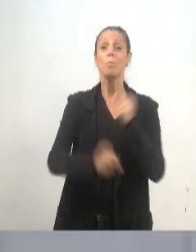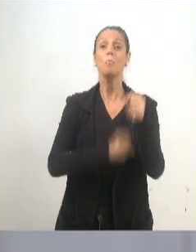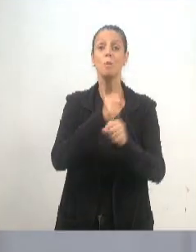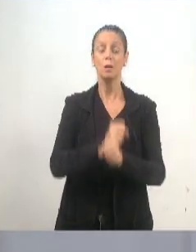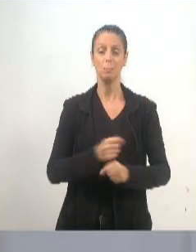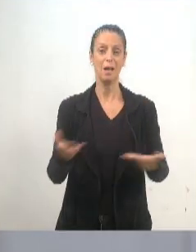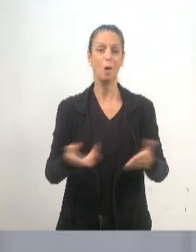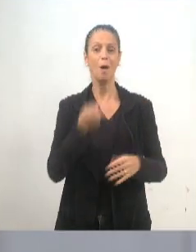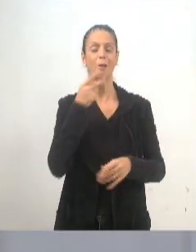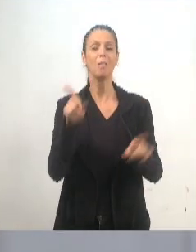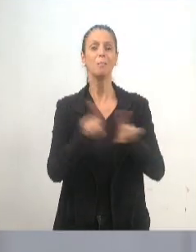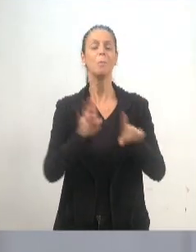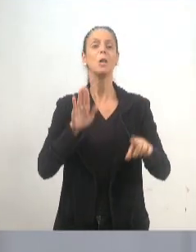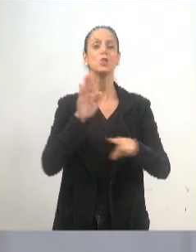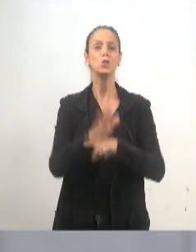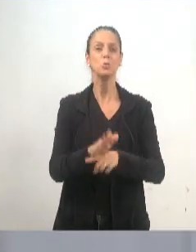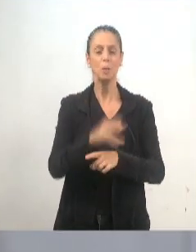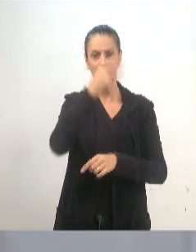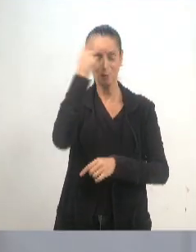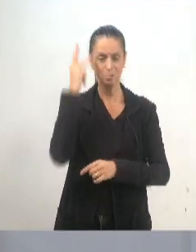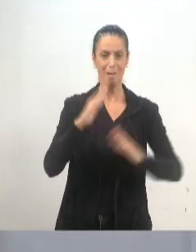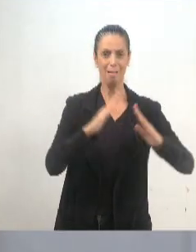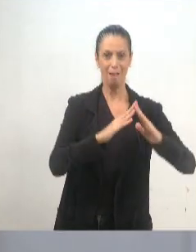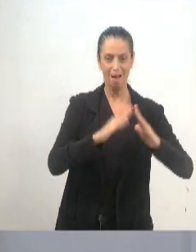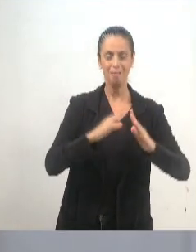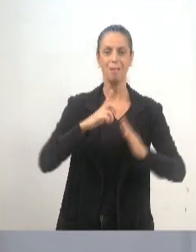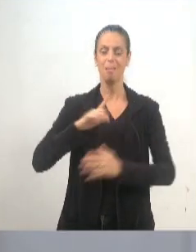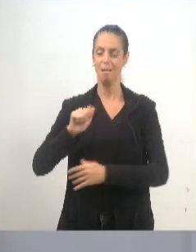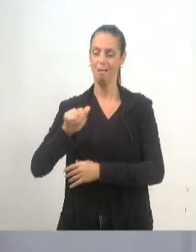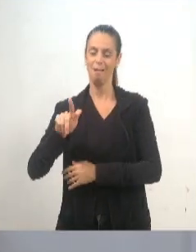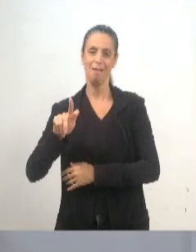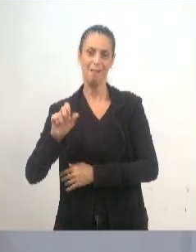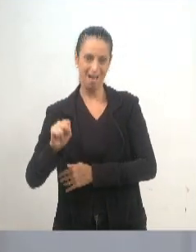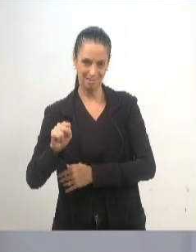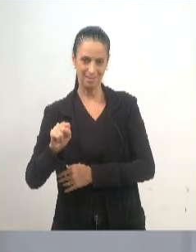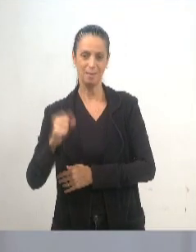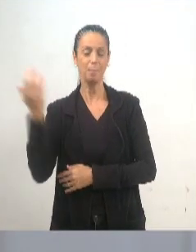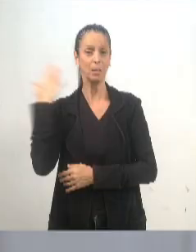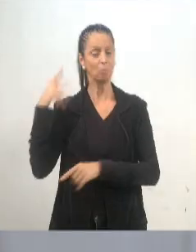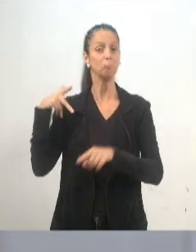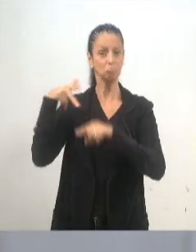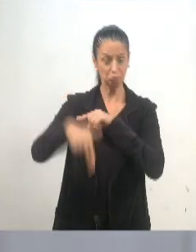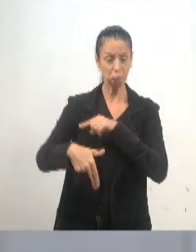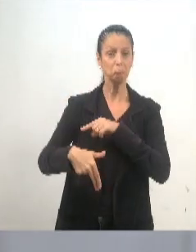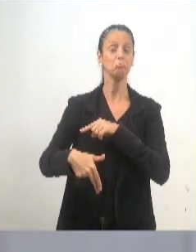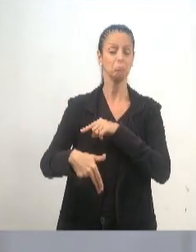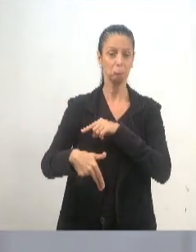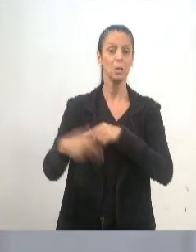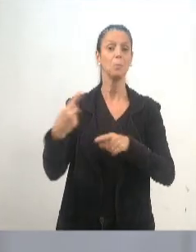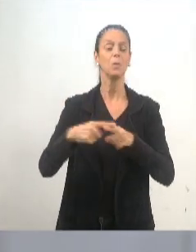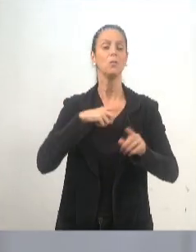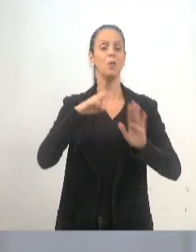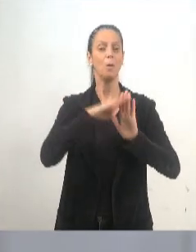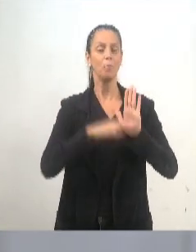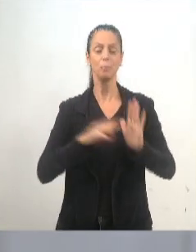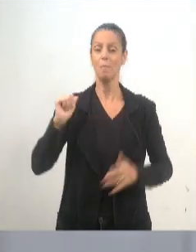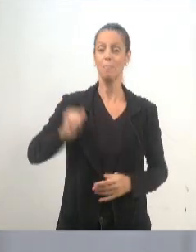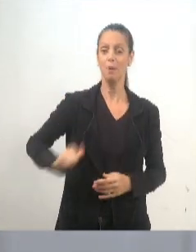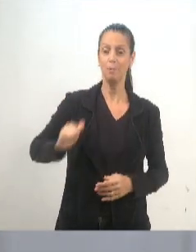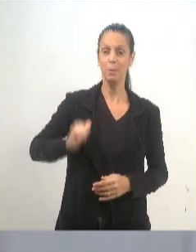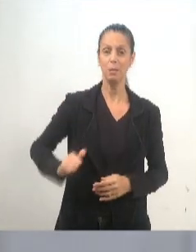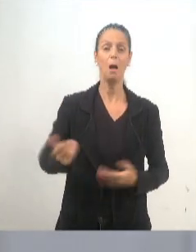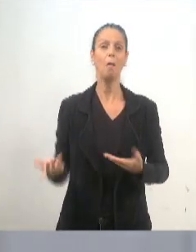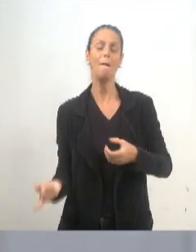esse Vale Gás, algo que já deveria ter sido extinto lá atrás, ou melhor, foi extinto porque foi instituído o programa Bolsa Família.